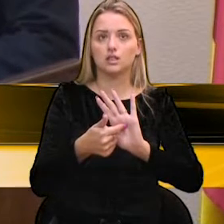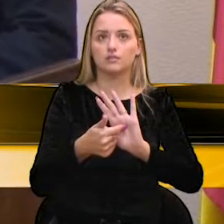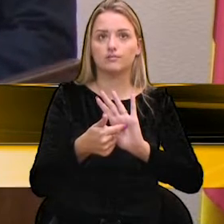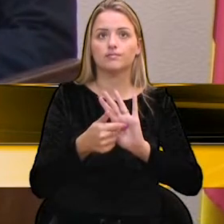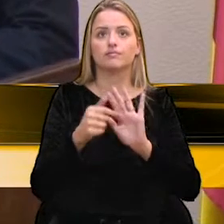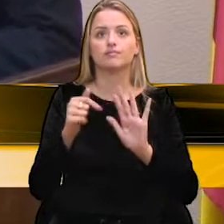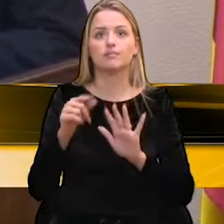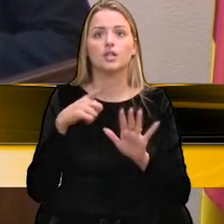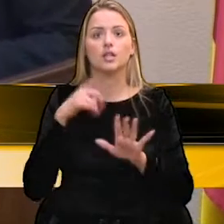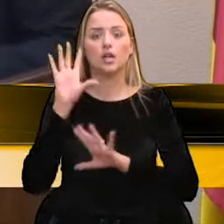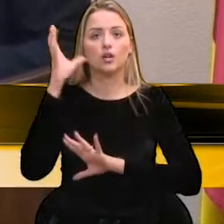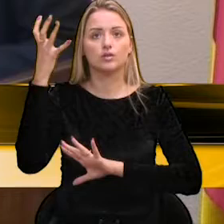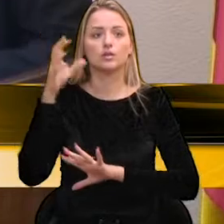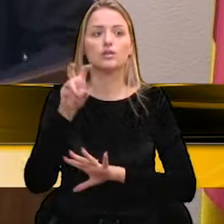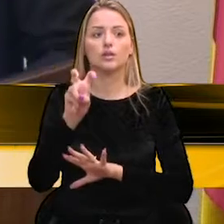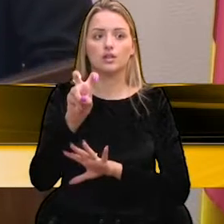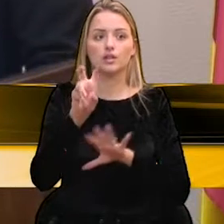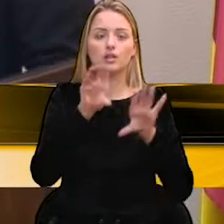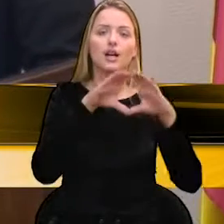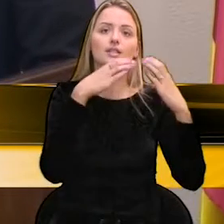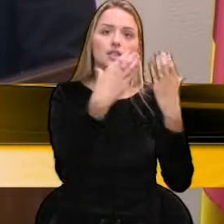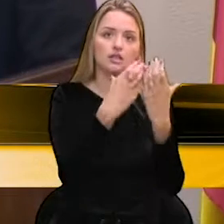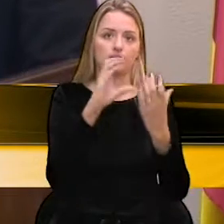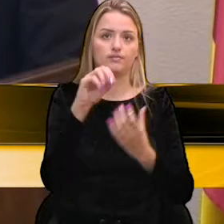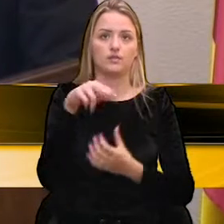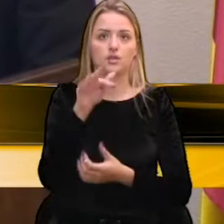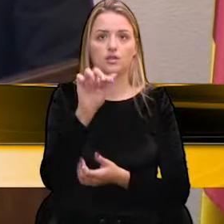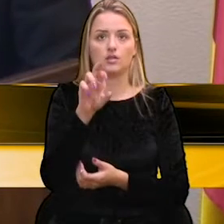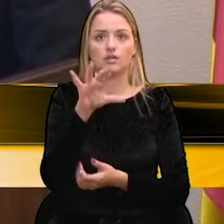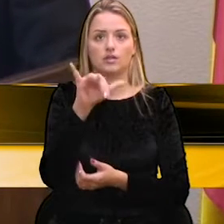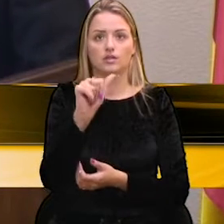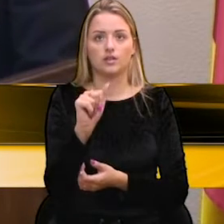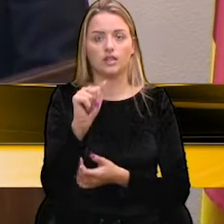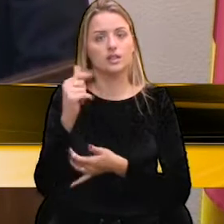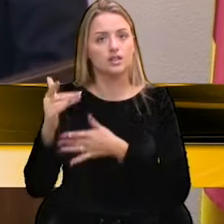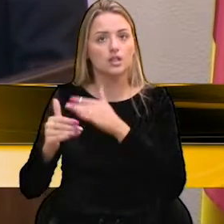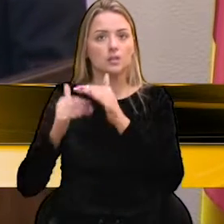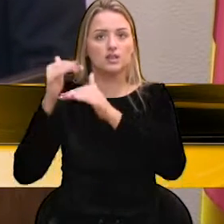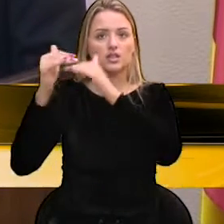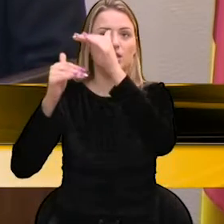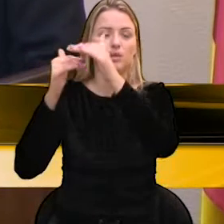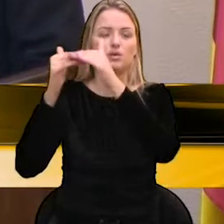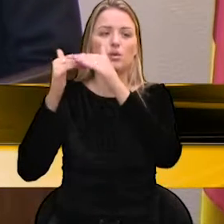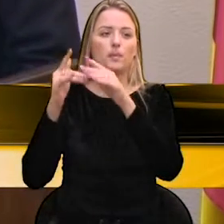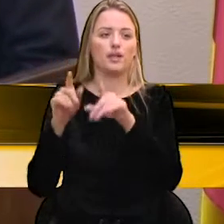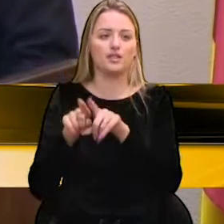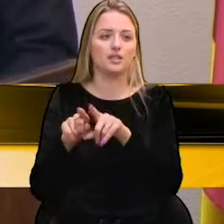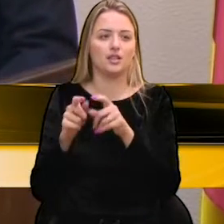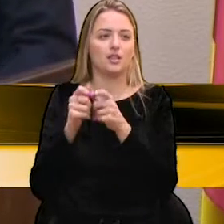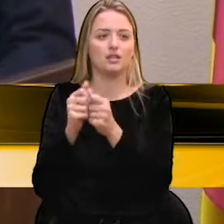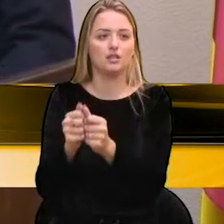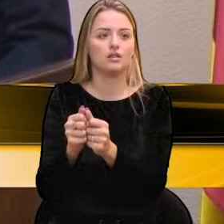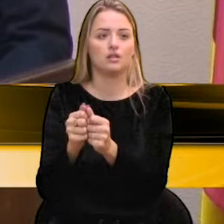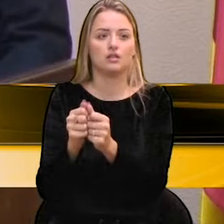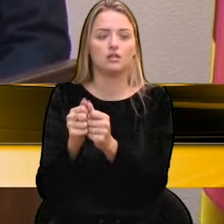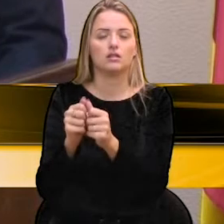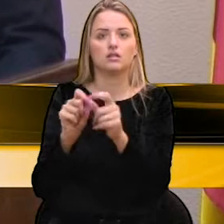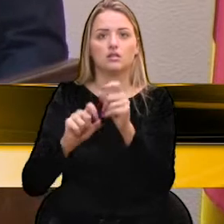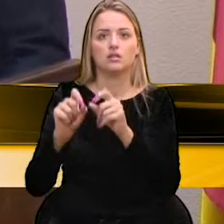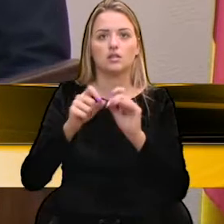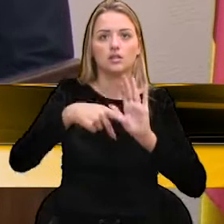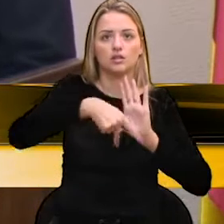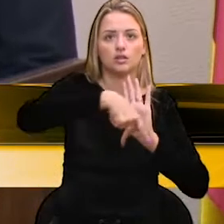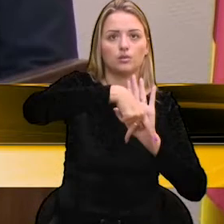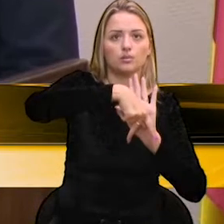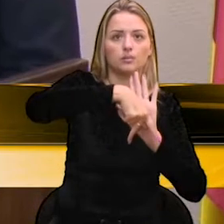a 5ª Conferência Internacional de Desenvolvimento para o Turismo, da Proteção do Patrimônio